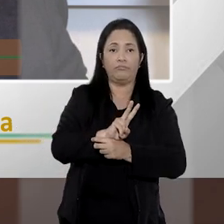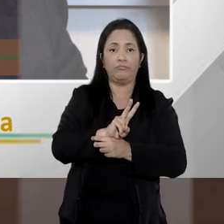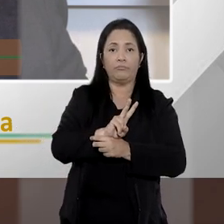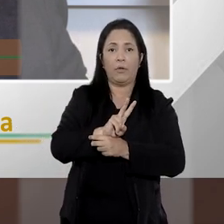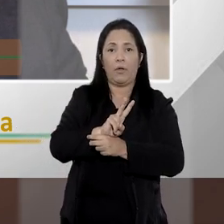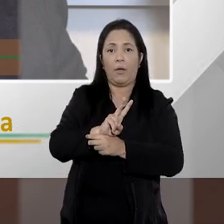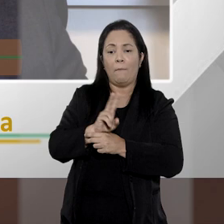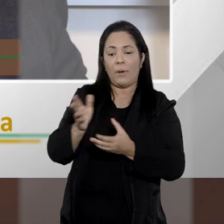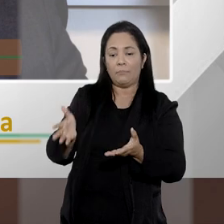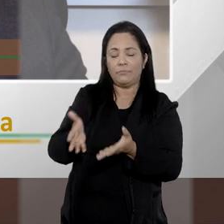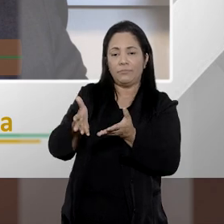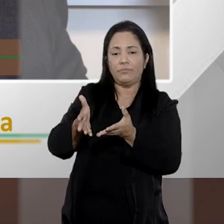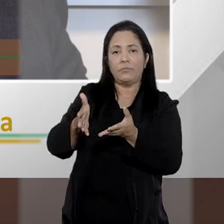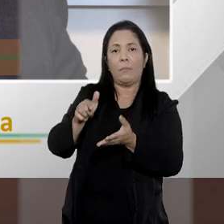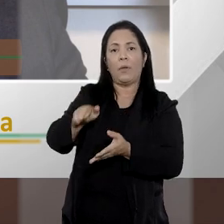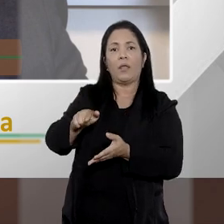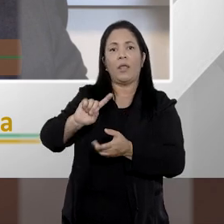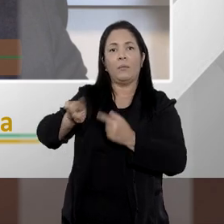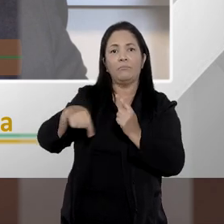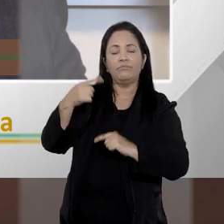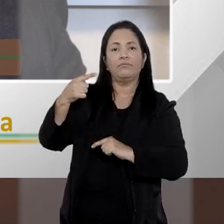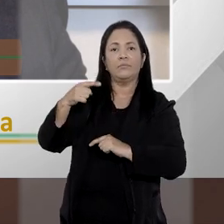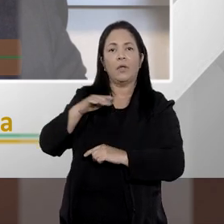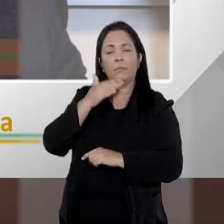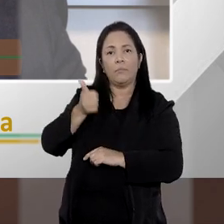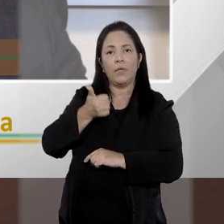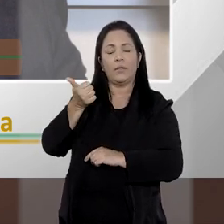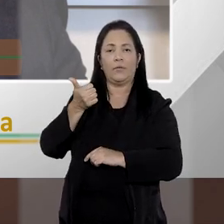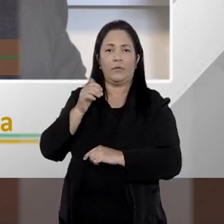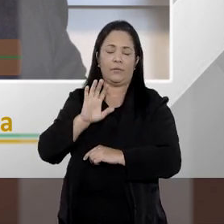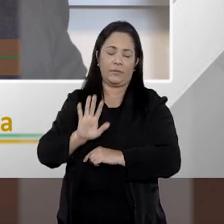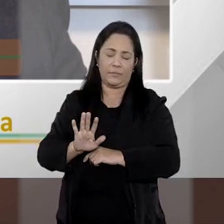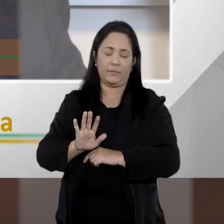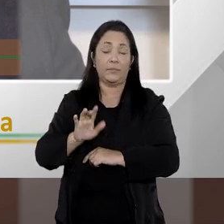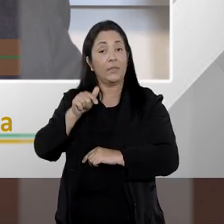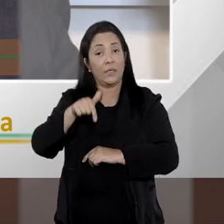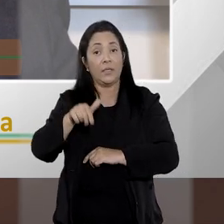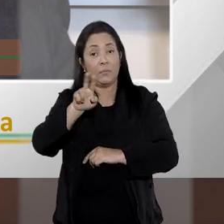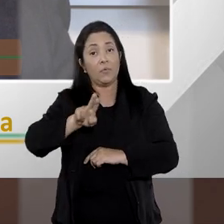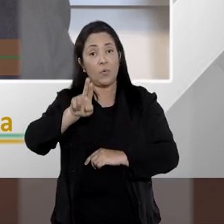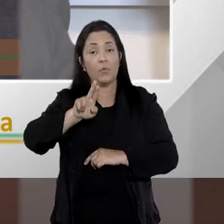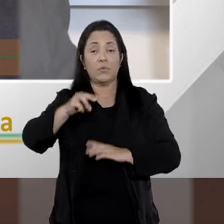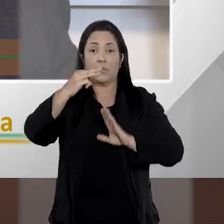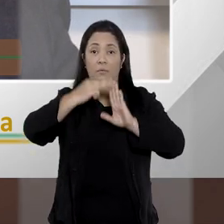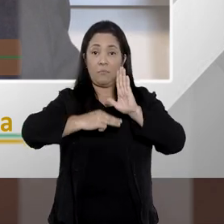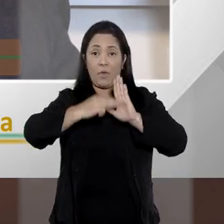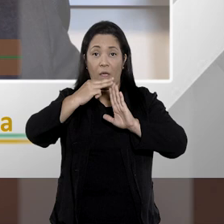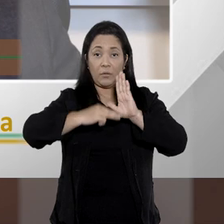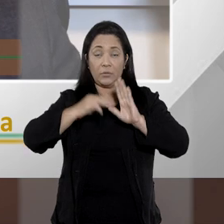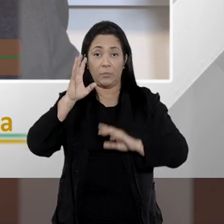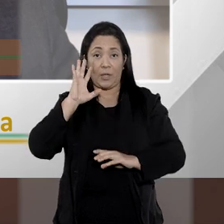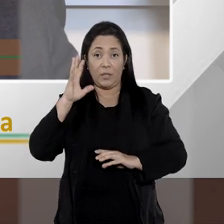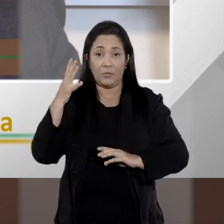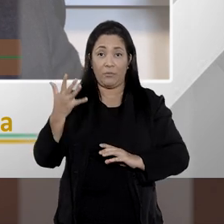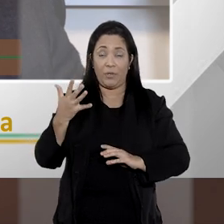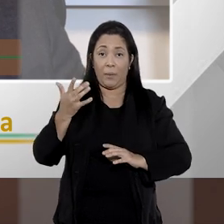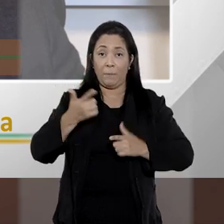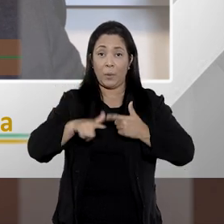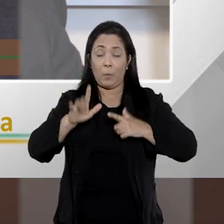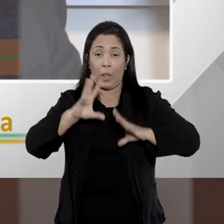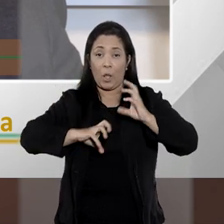que hoje o Estado brasileiro faz a escolha, havendo essa possibilidade, de métodos alternativos de solução de conflitos